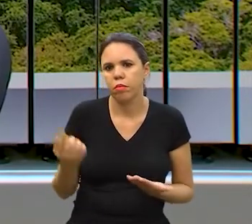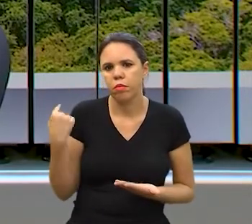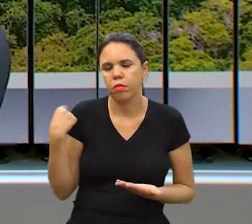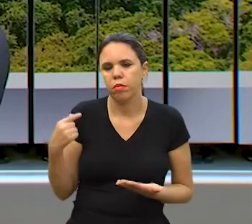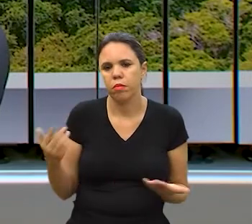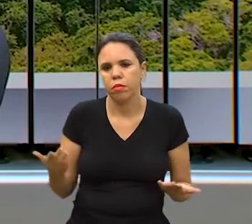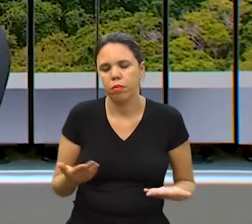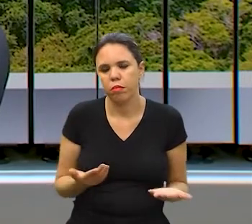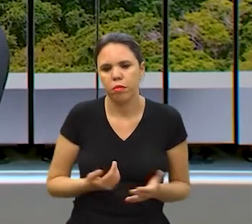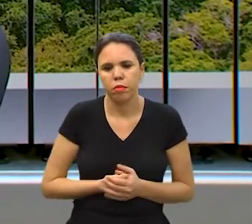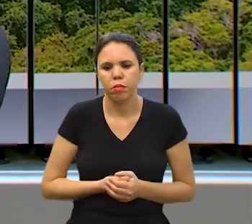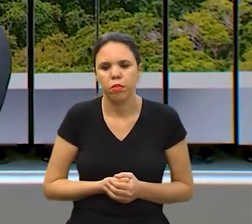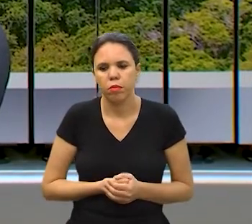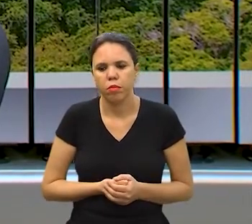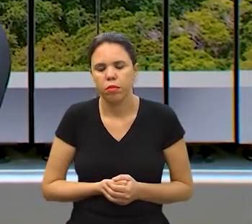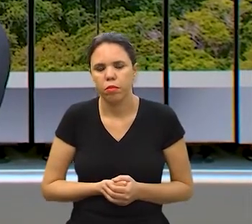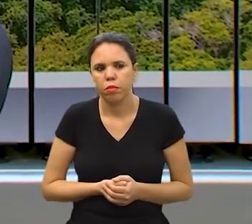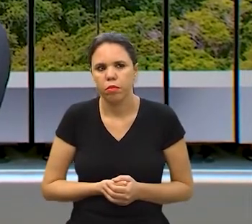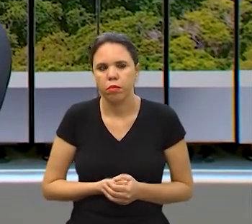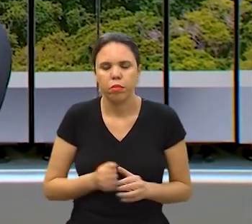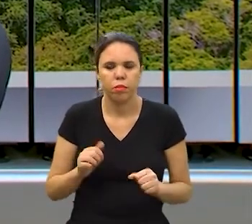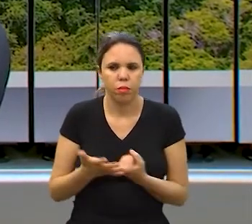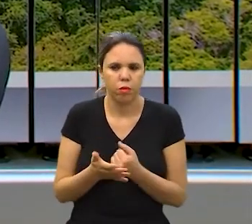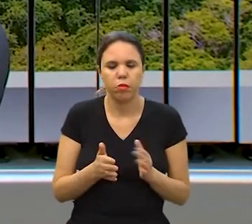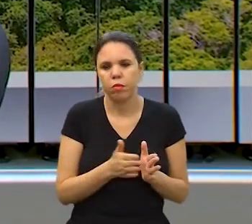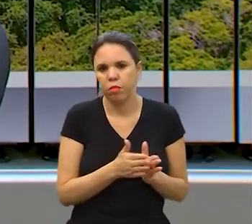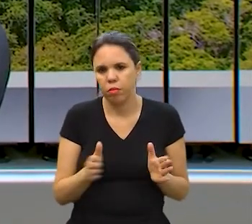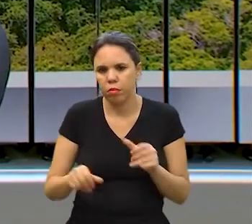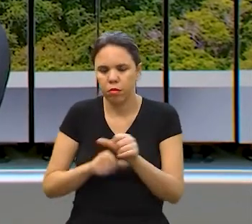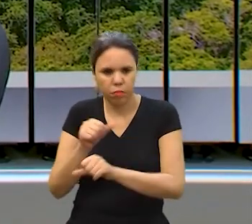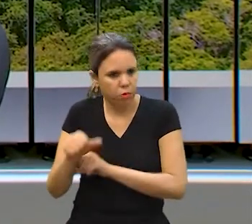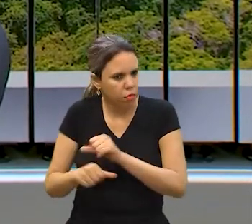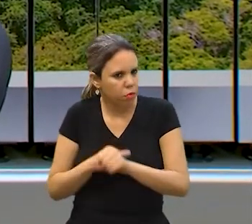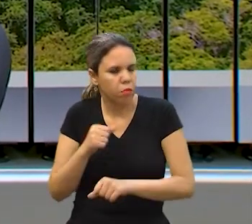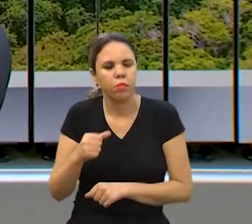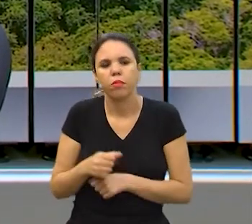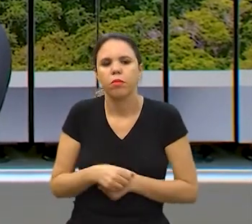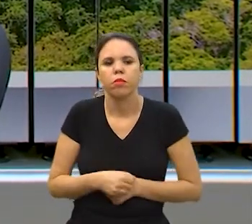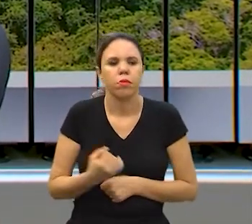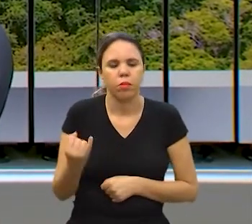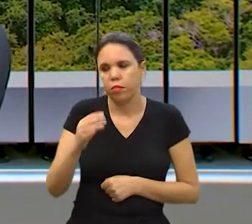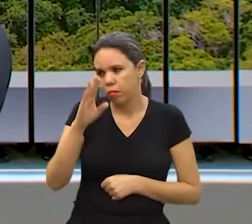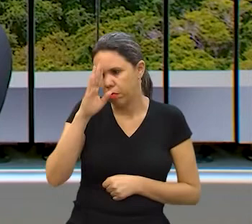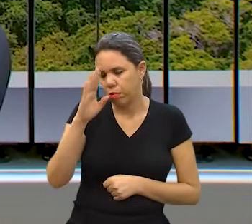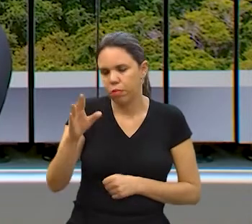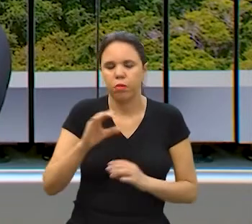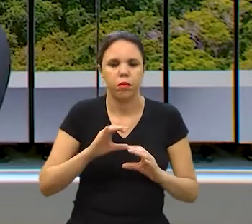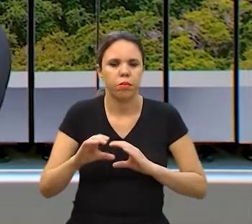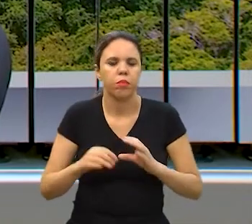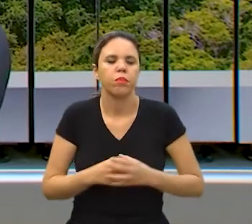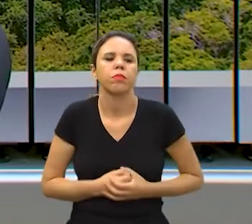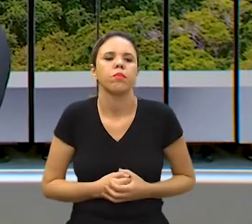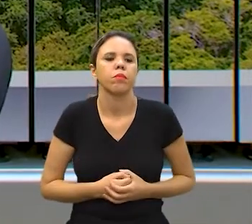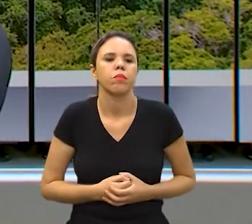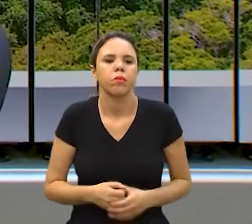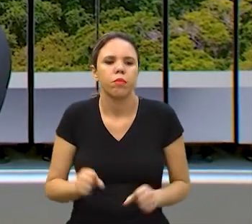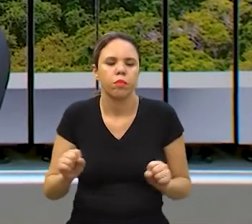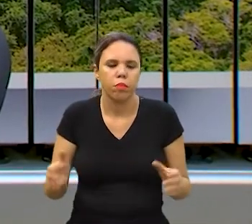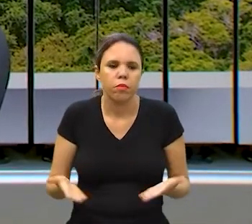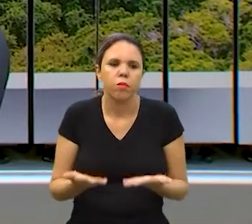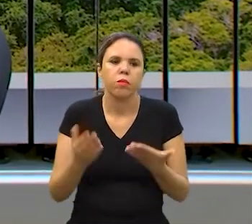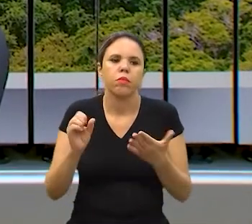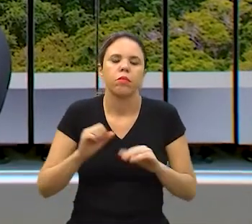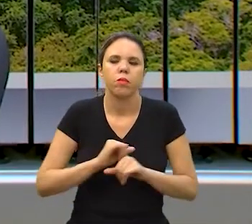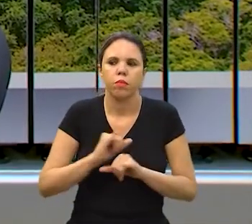mas na época agora de coronavírus se tornou realmente um elemento fundamental de comunicação, que